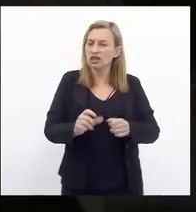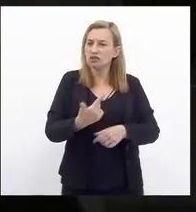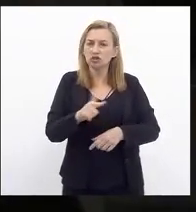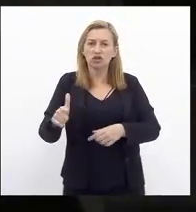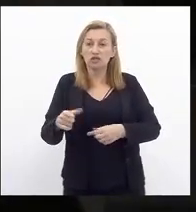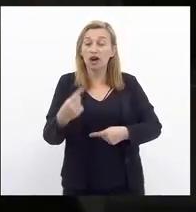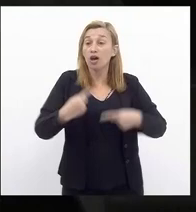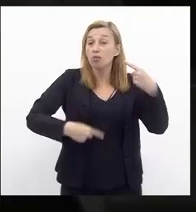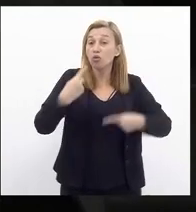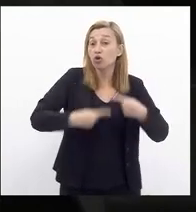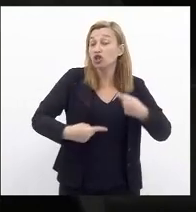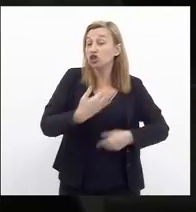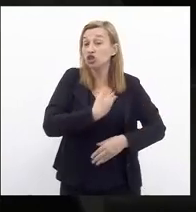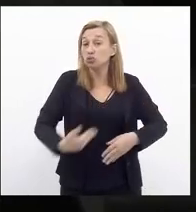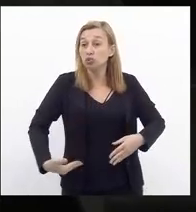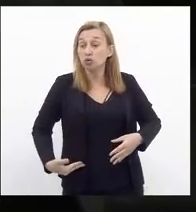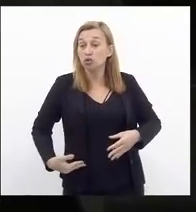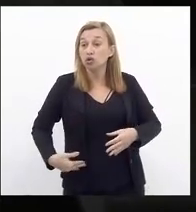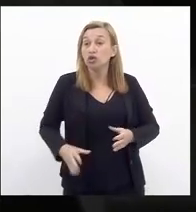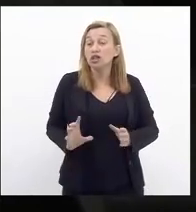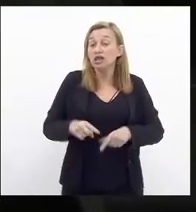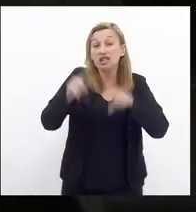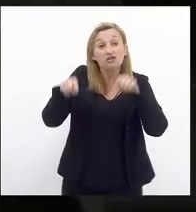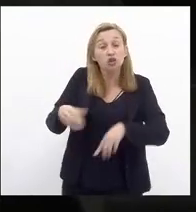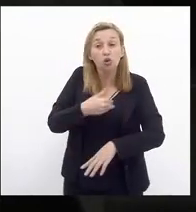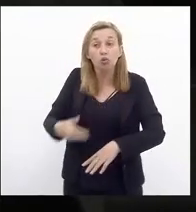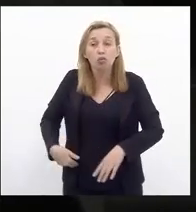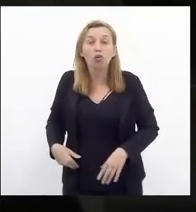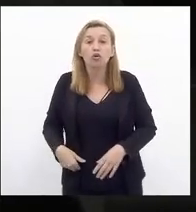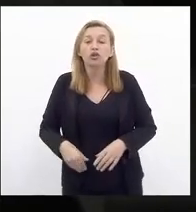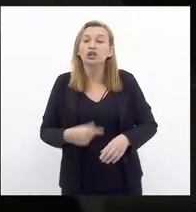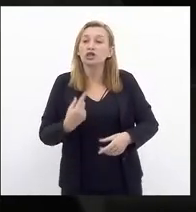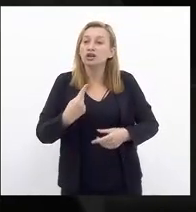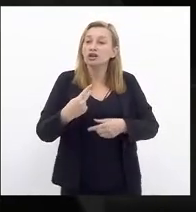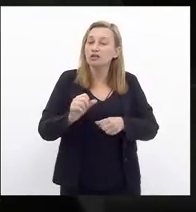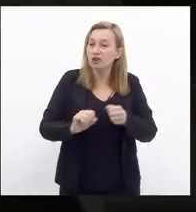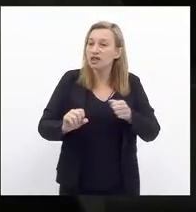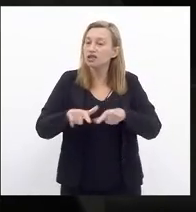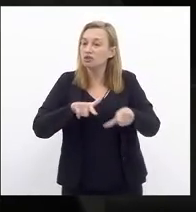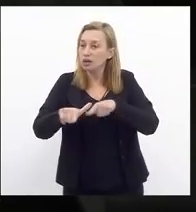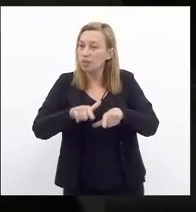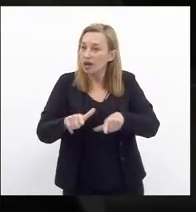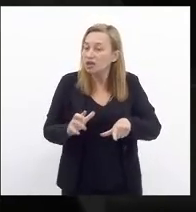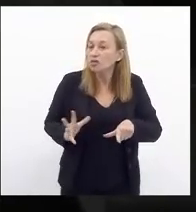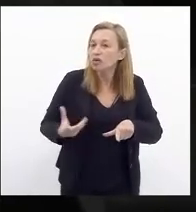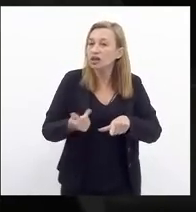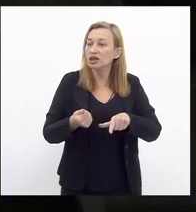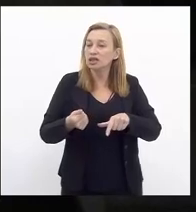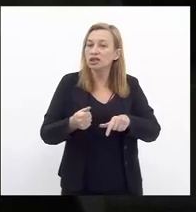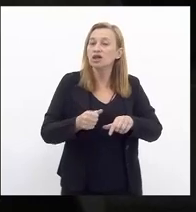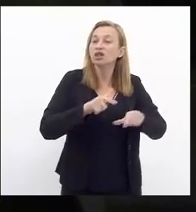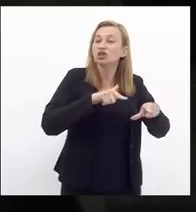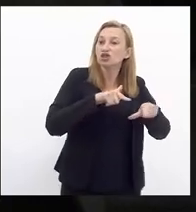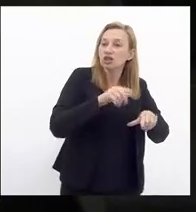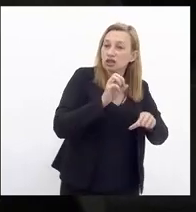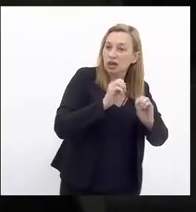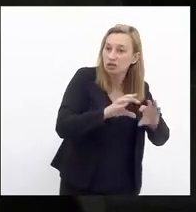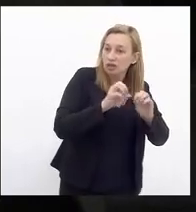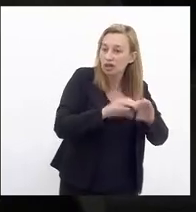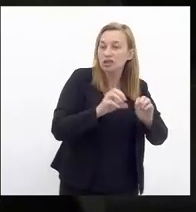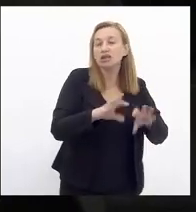públicas sem órgãos públicos têm servidores públicos que prestam serviços que garantem direito à educação e